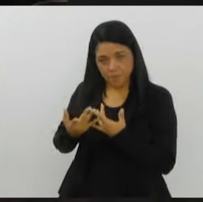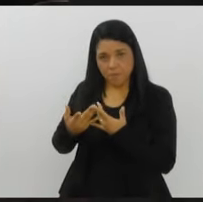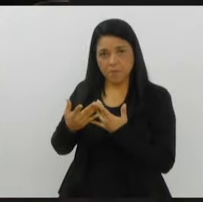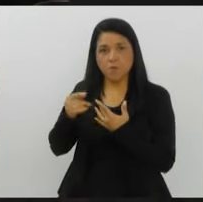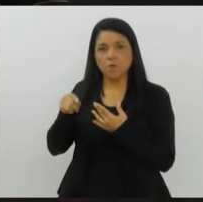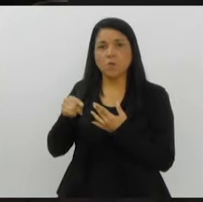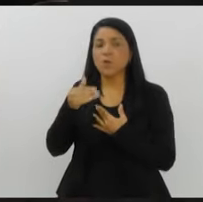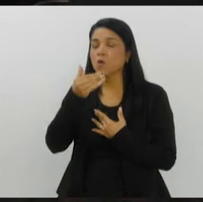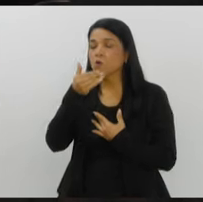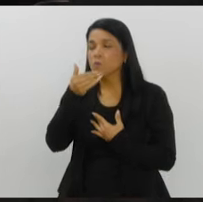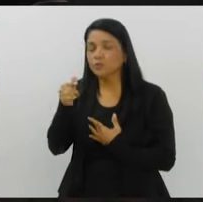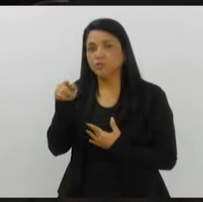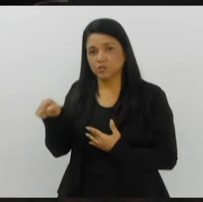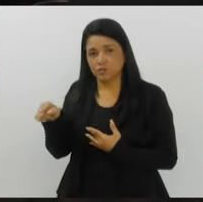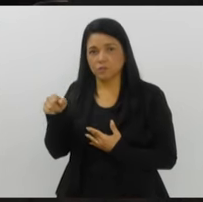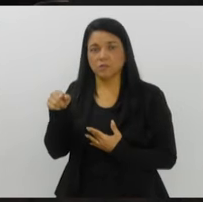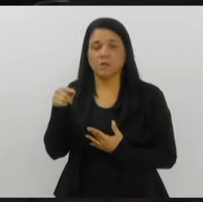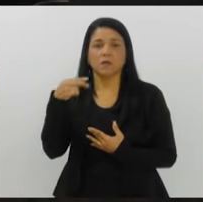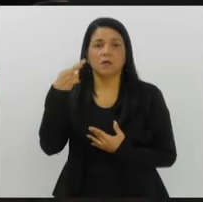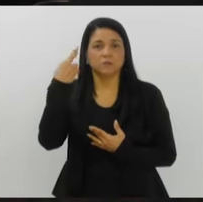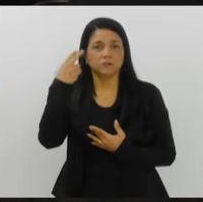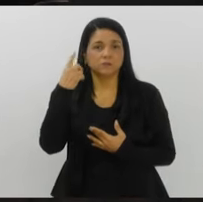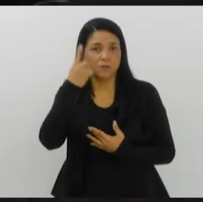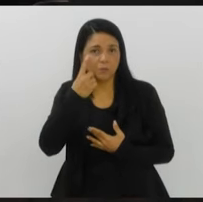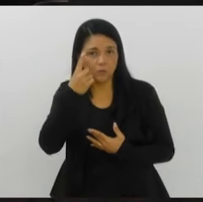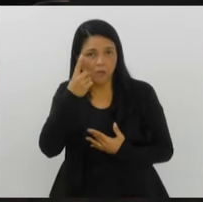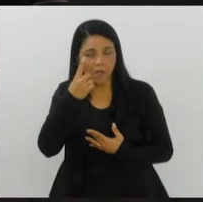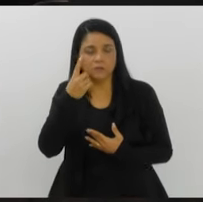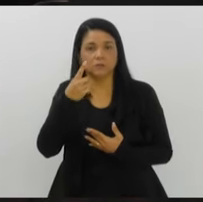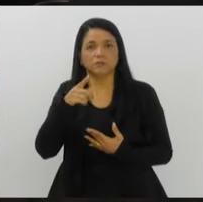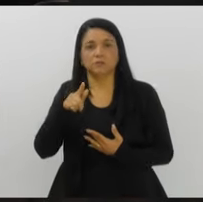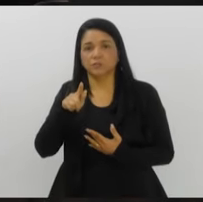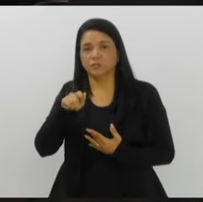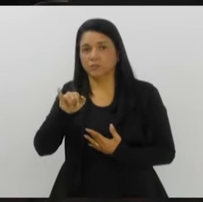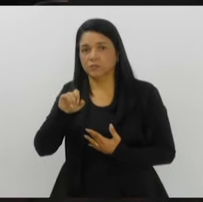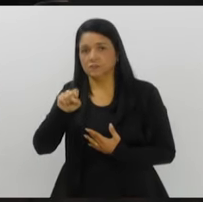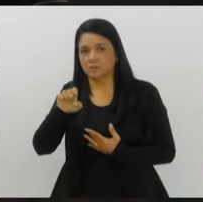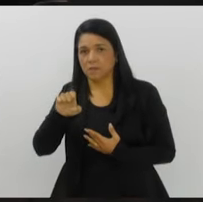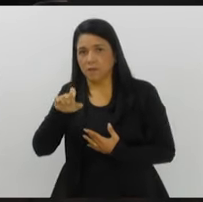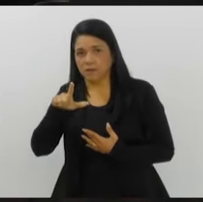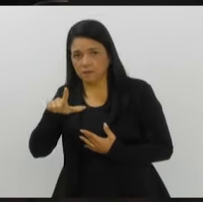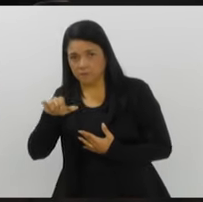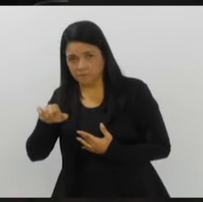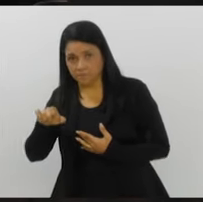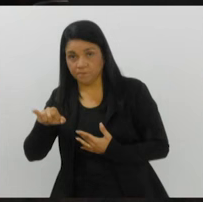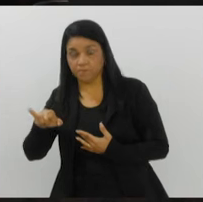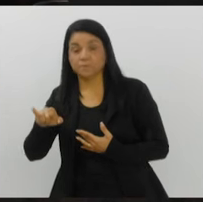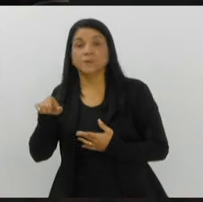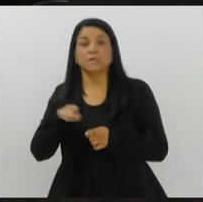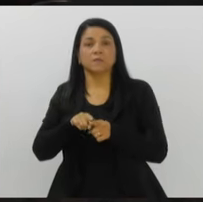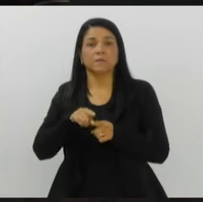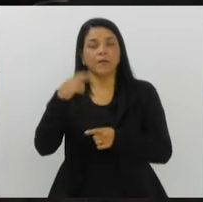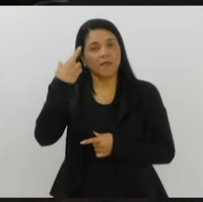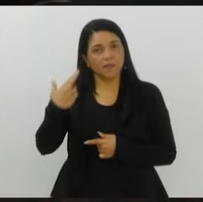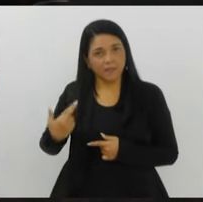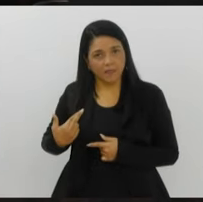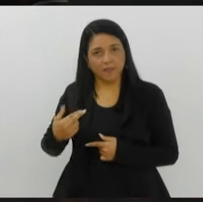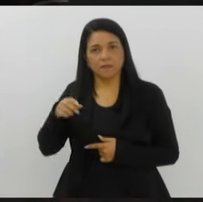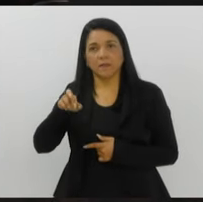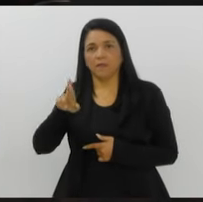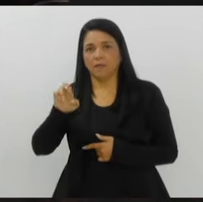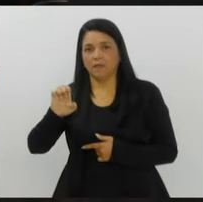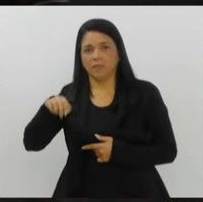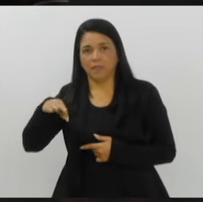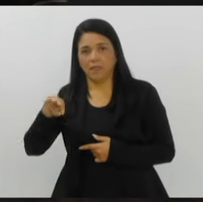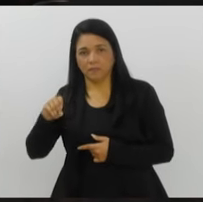às deputadas que receberam as ameaças, por gentileza, procurar imediatamente o setor